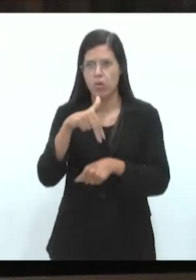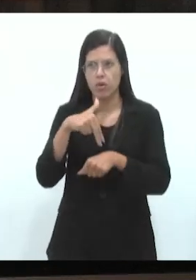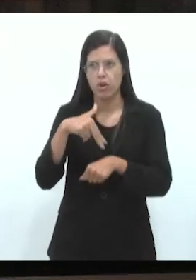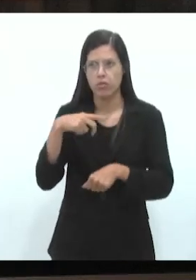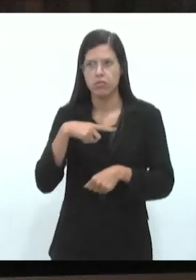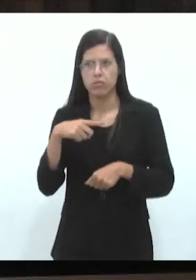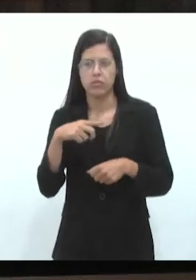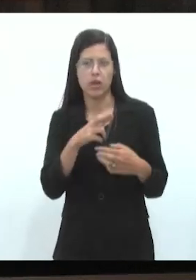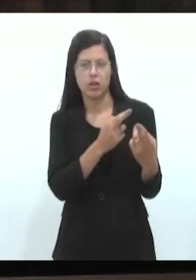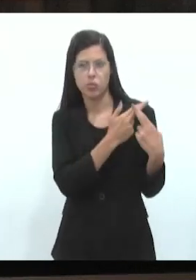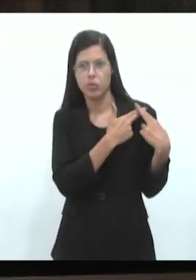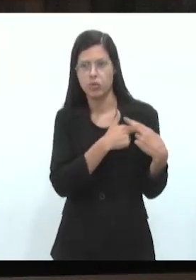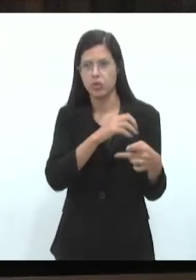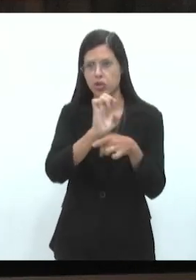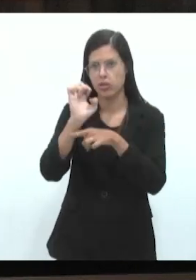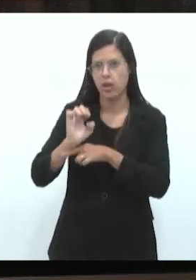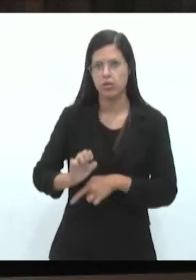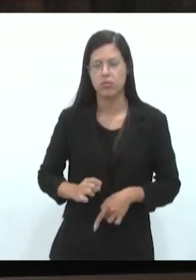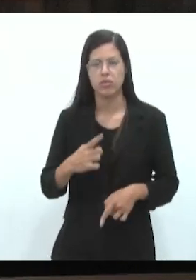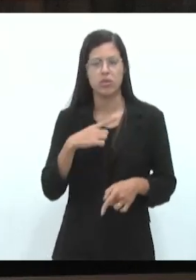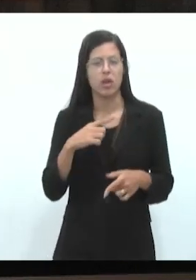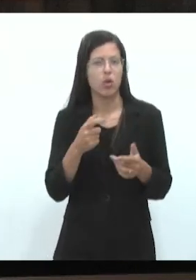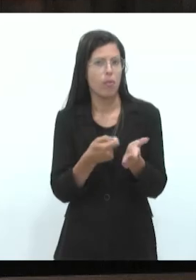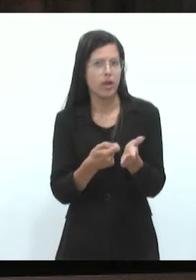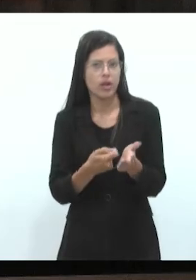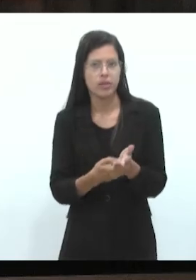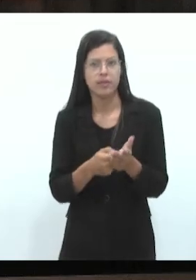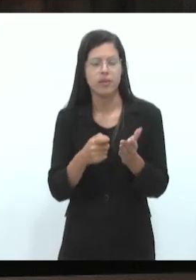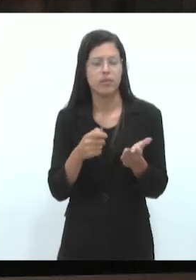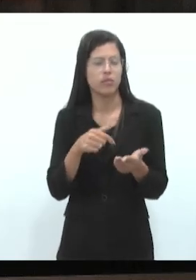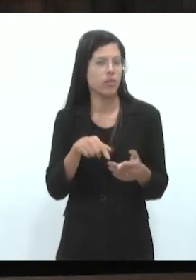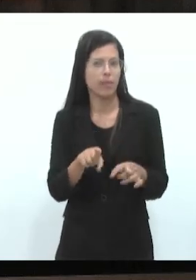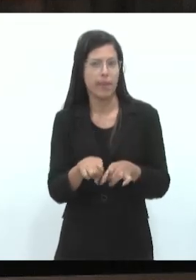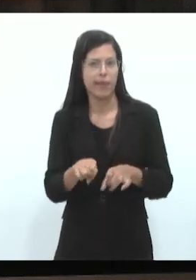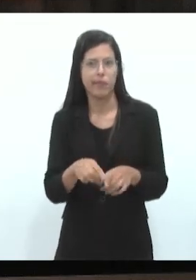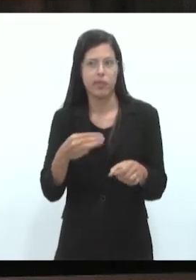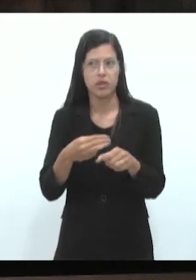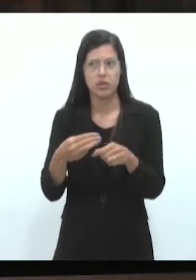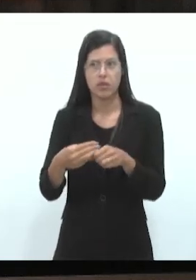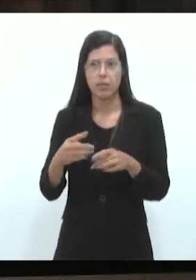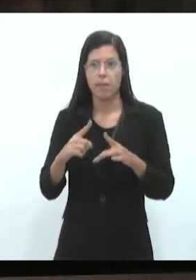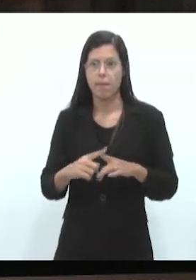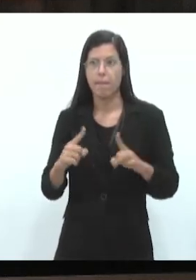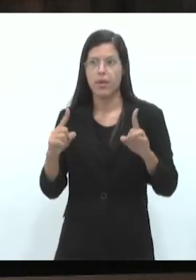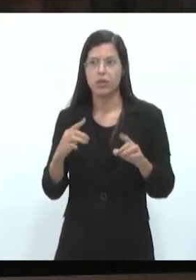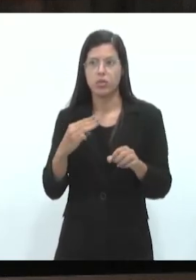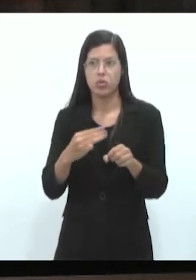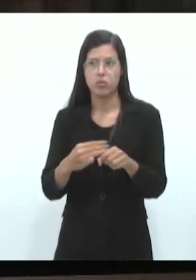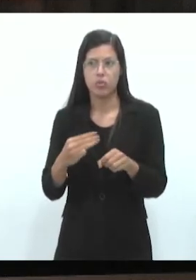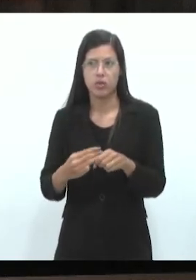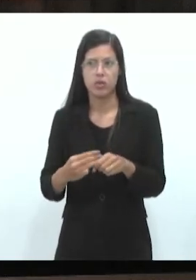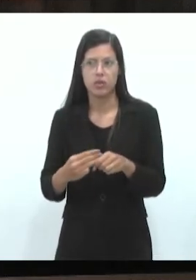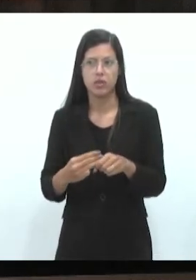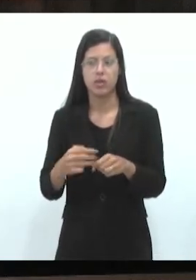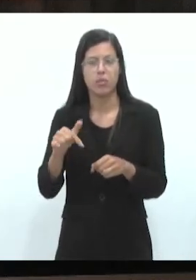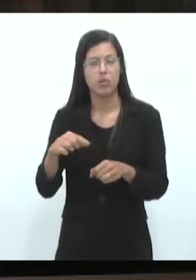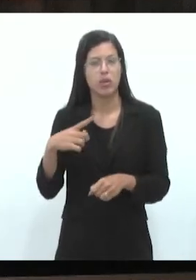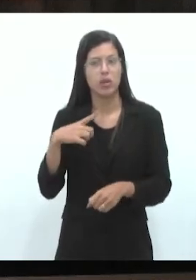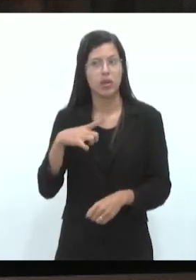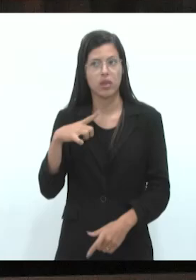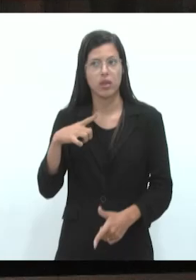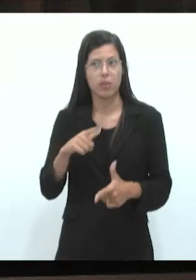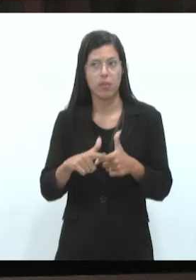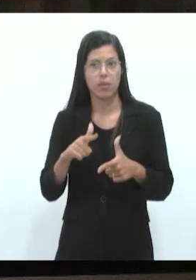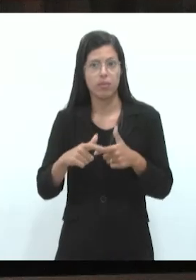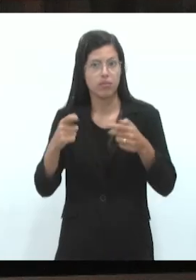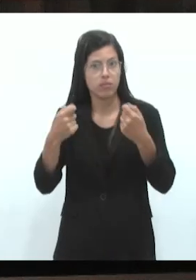os estados têm suas tarefas, suas obrigações e deveres, os municípios também. Porém, os municípios que estão na ponta do problema